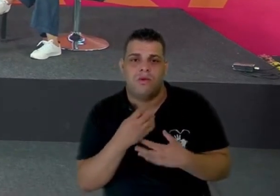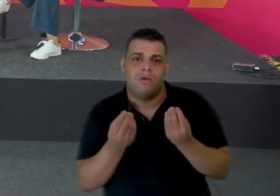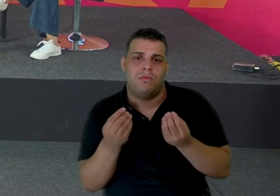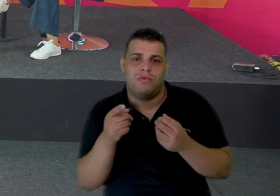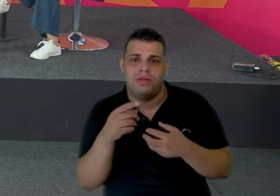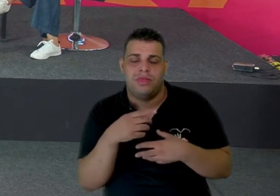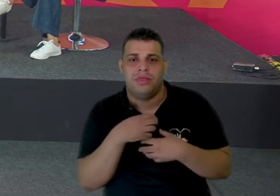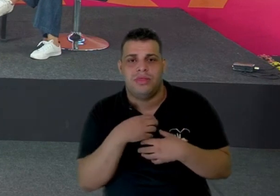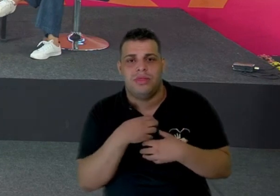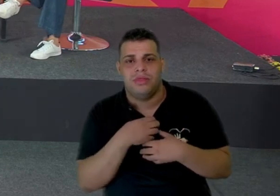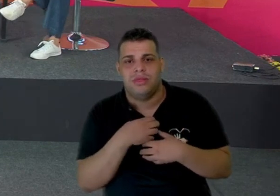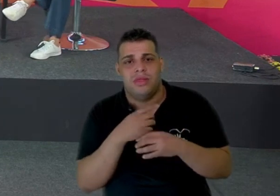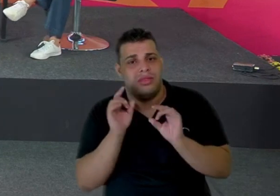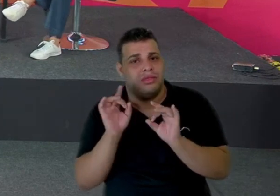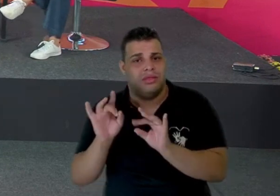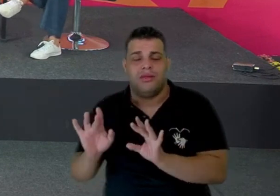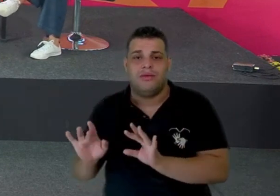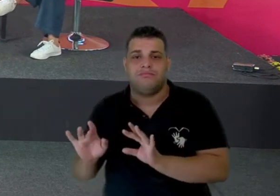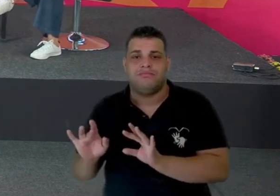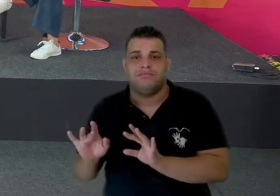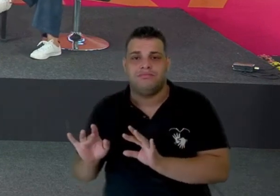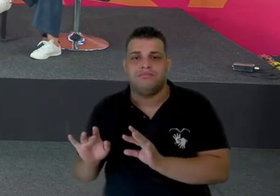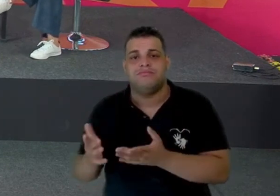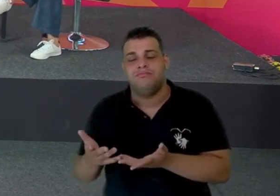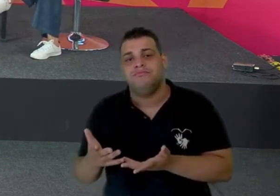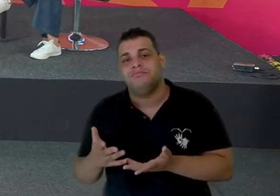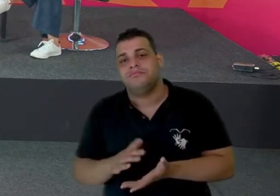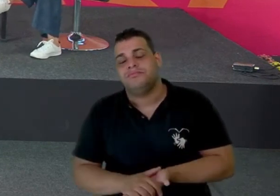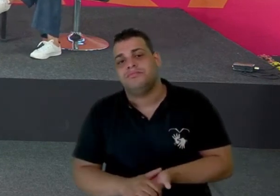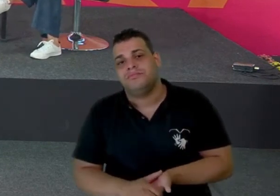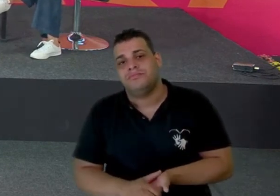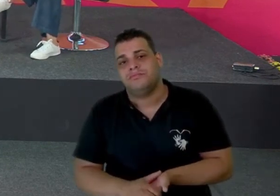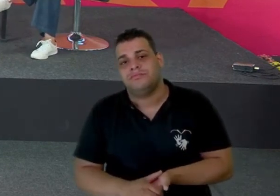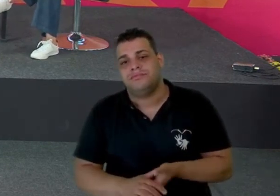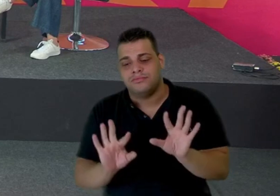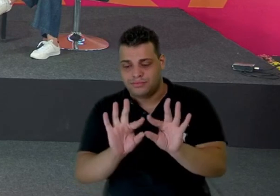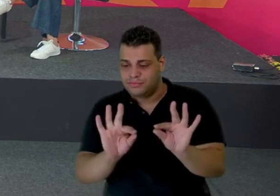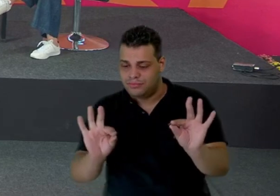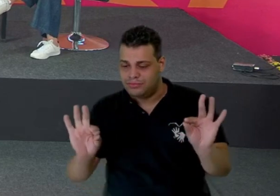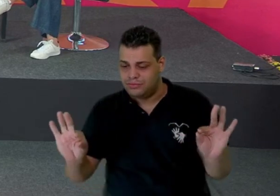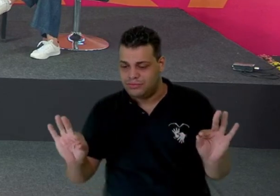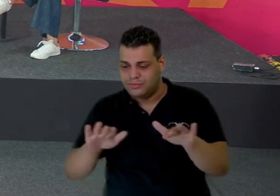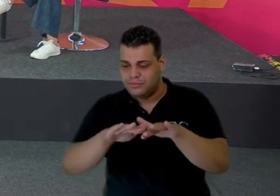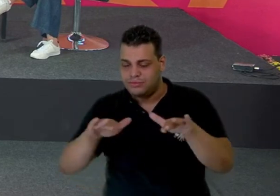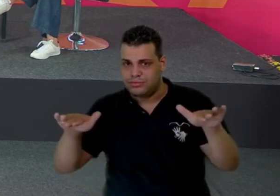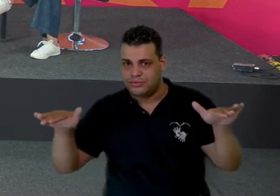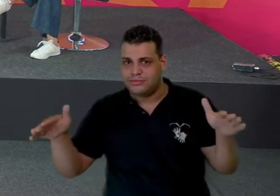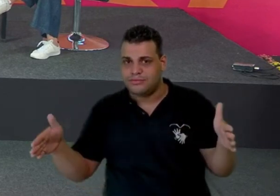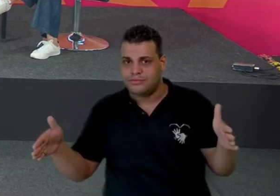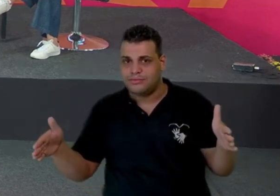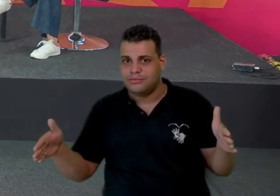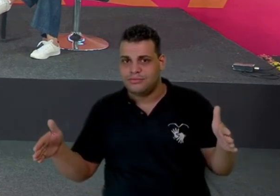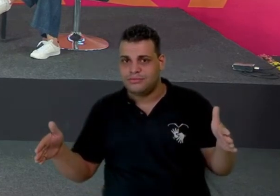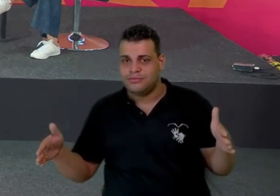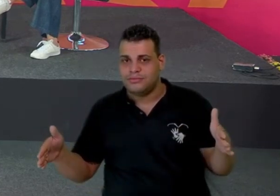né É só aquilo ali e acabou é e é isso assim às vezes você tem um forro de mesa né na sua casa né é isso gente é um forro de